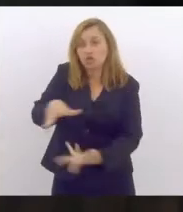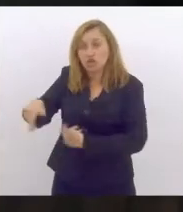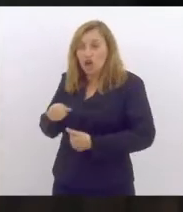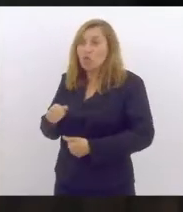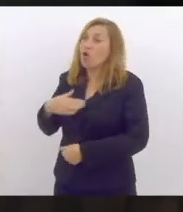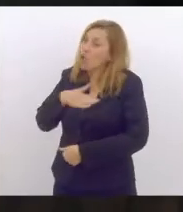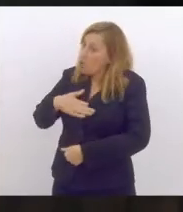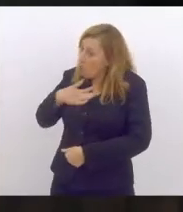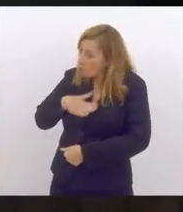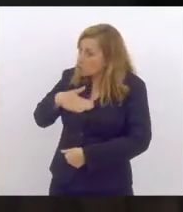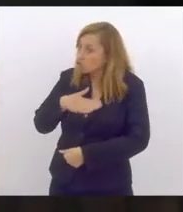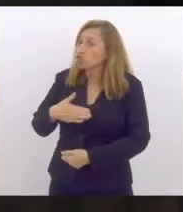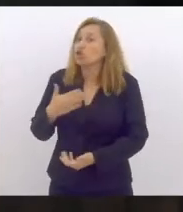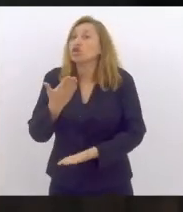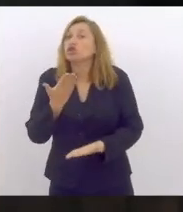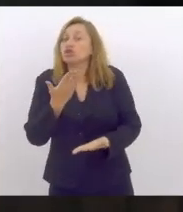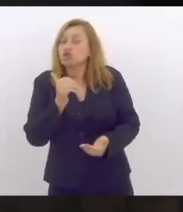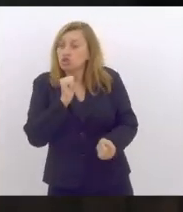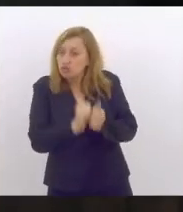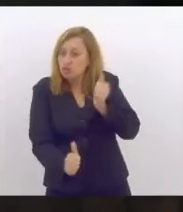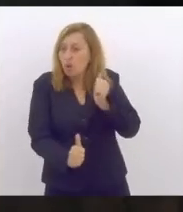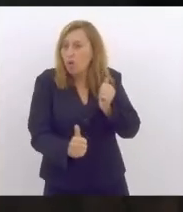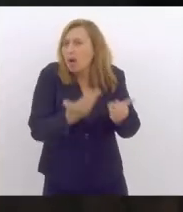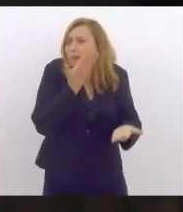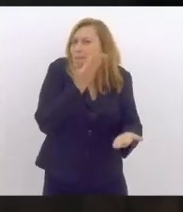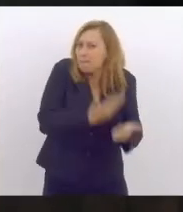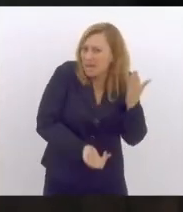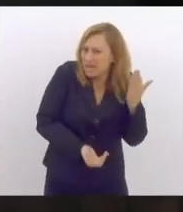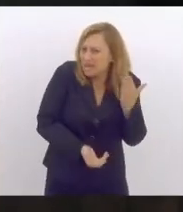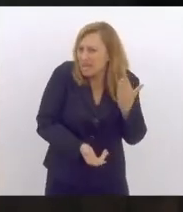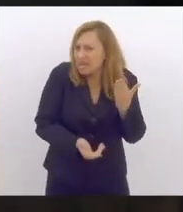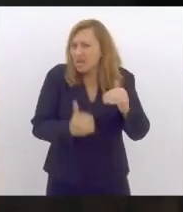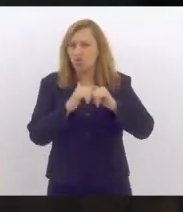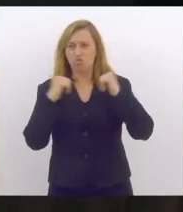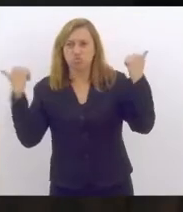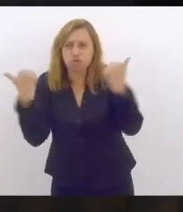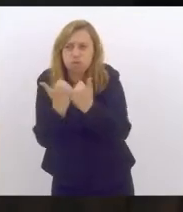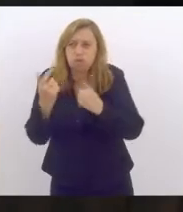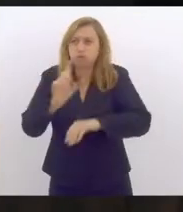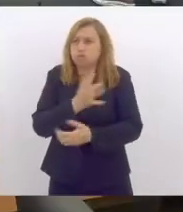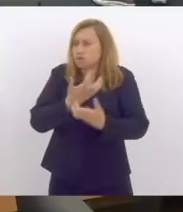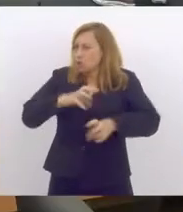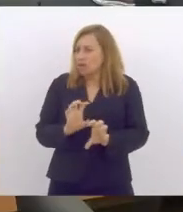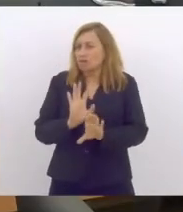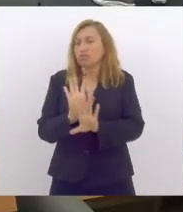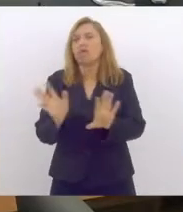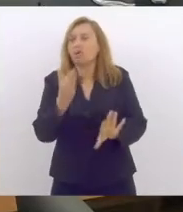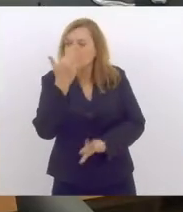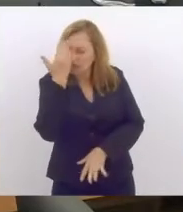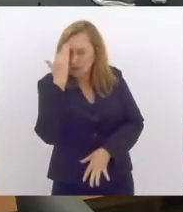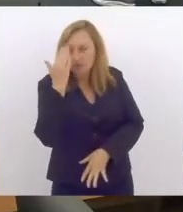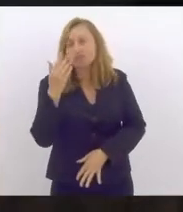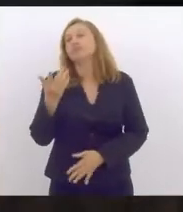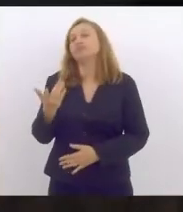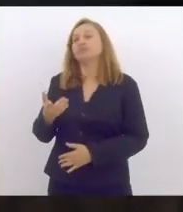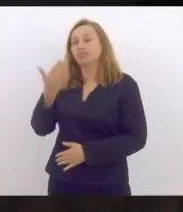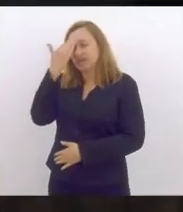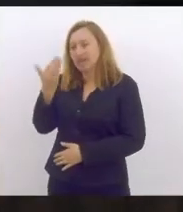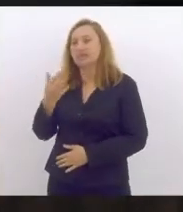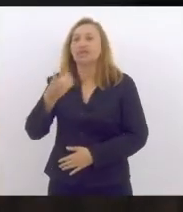em relação a perder uma pista sem uma contrapartida, é isso que a gente não quer deixar. Compreendo, presidente. Obrigado. Deputado